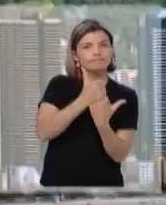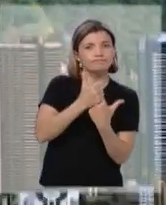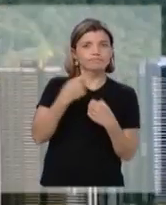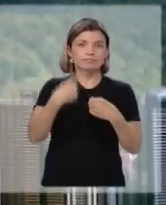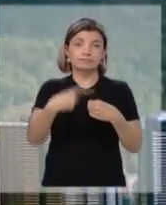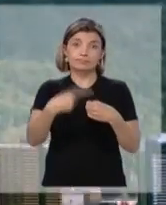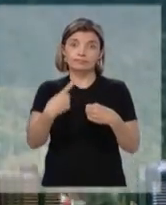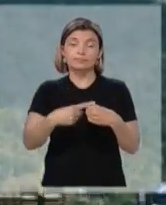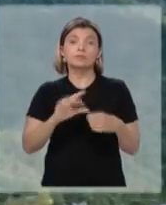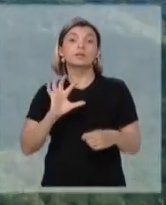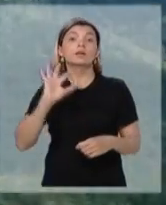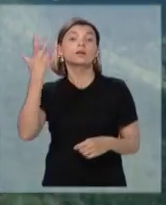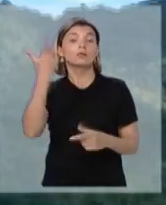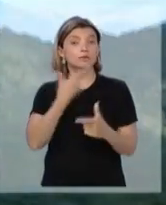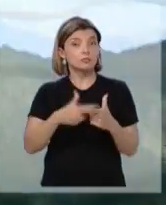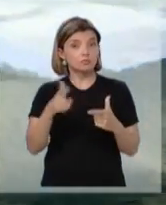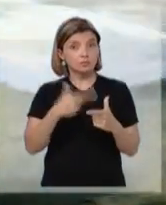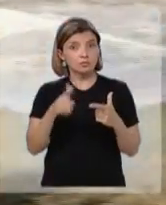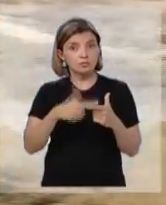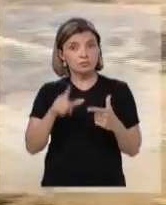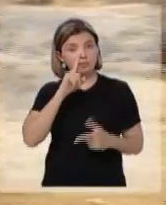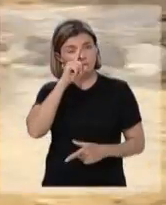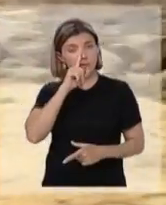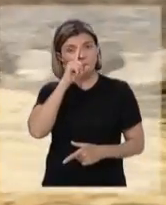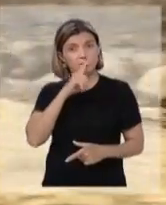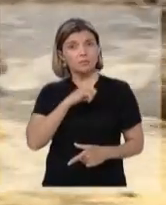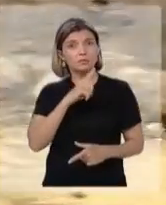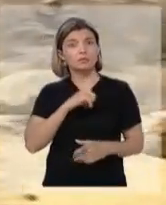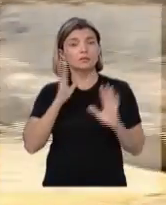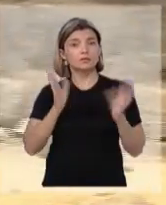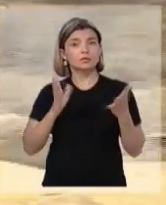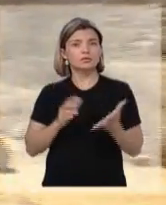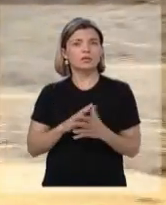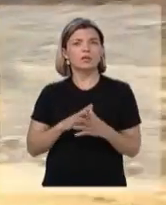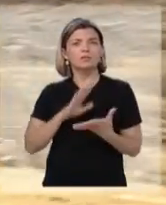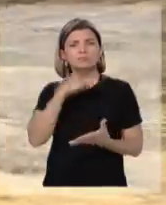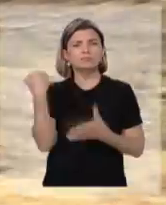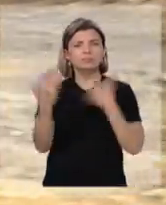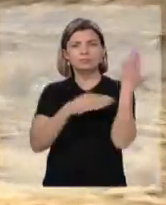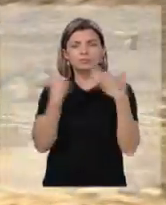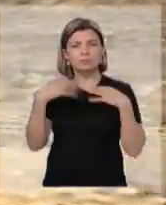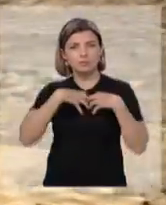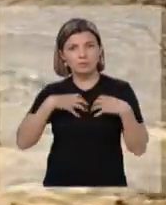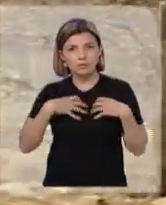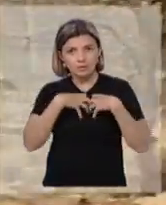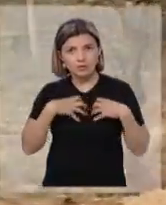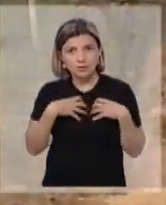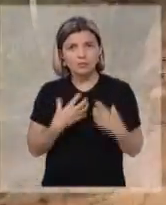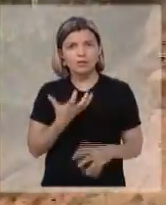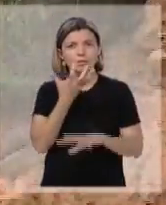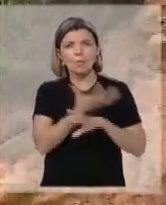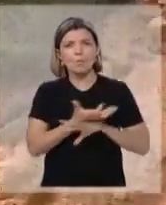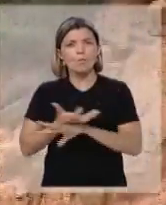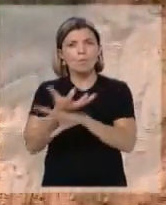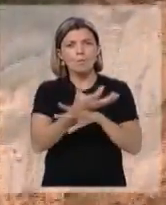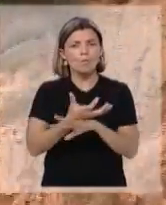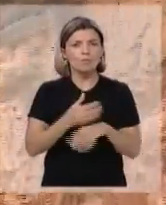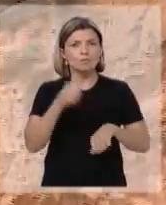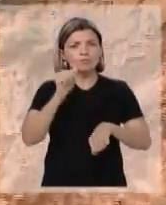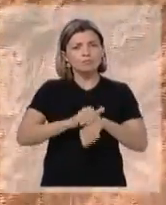necessidades. Isso trouxe graves problemas, como a extinção de espécies, desertificação,